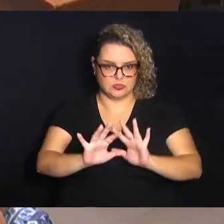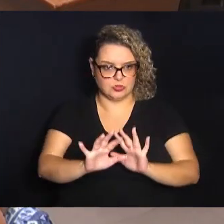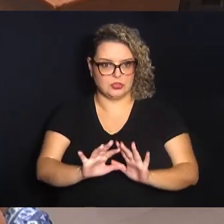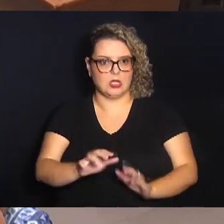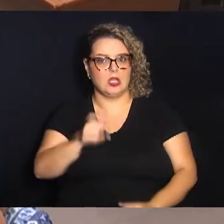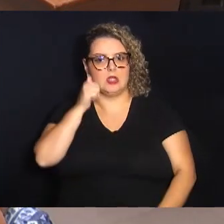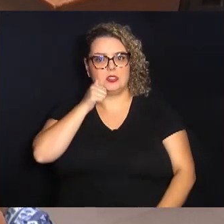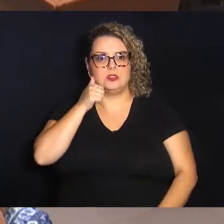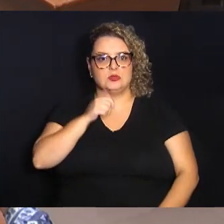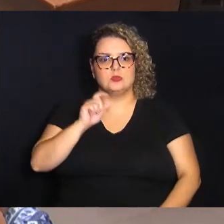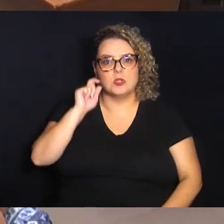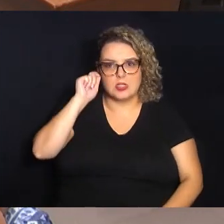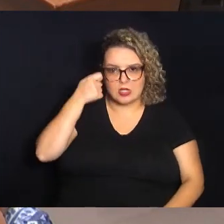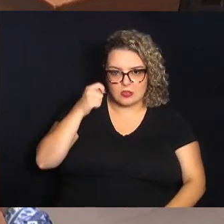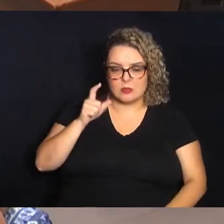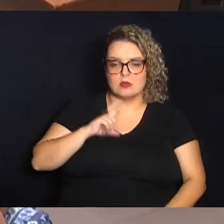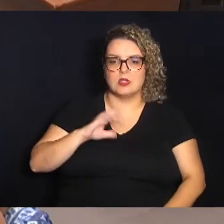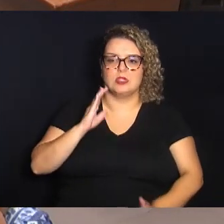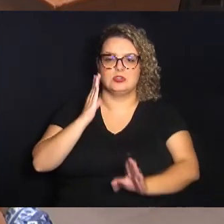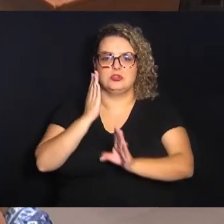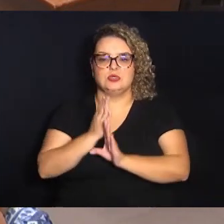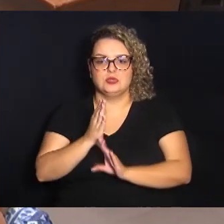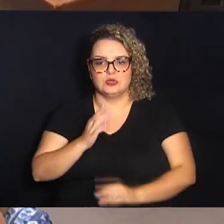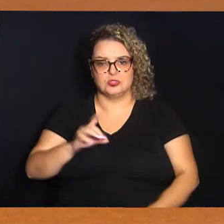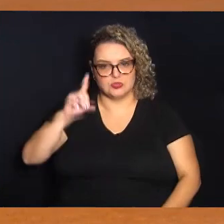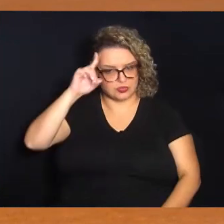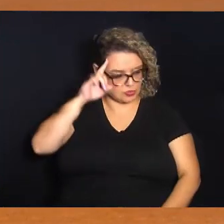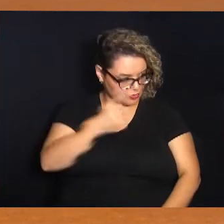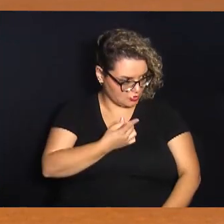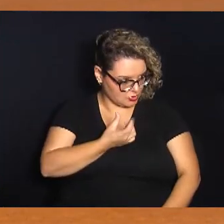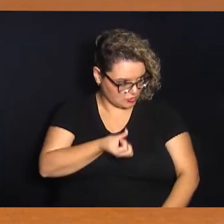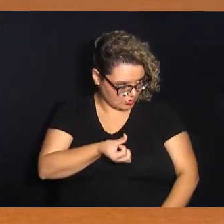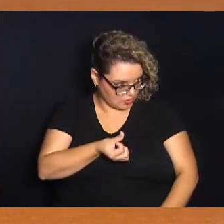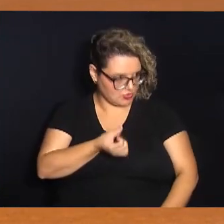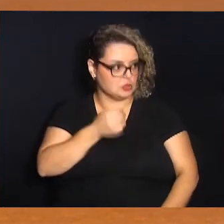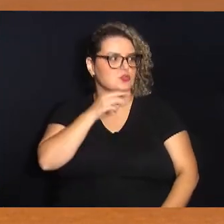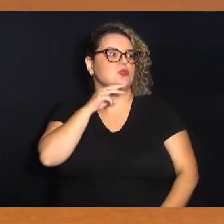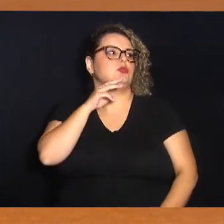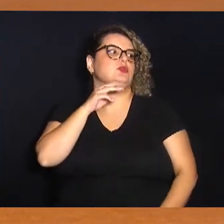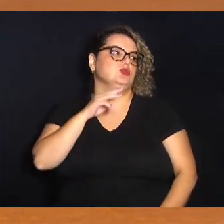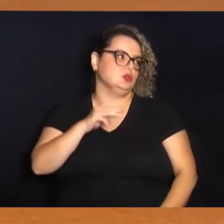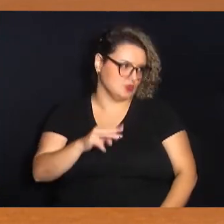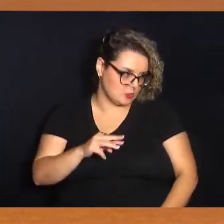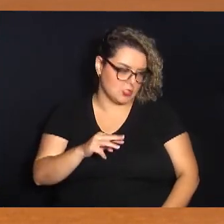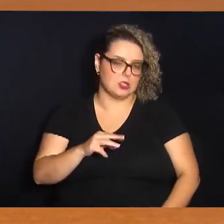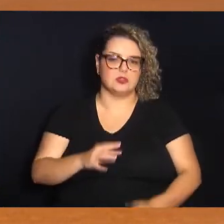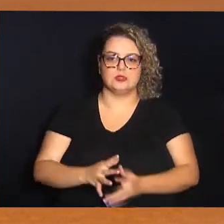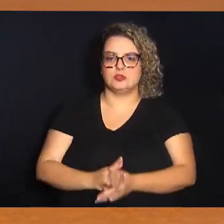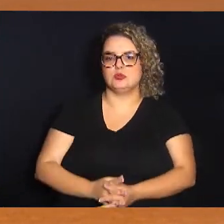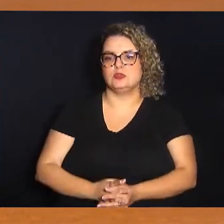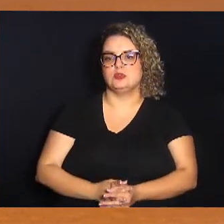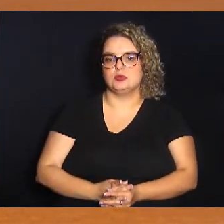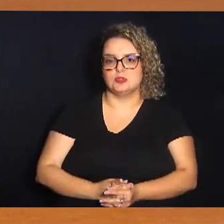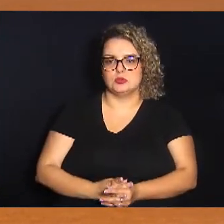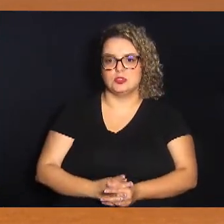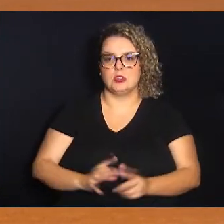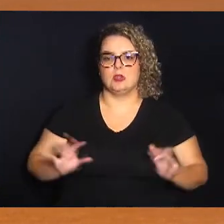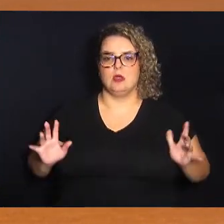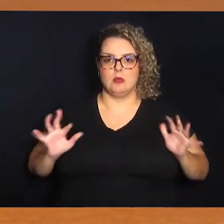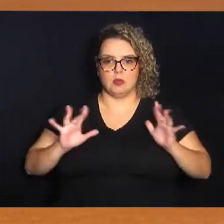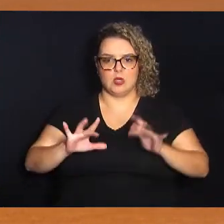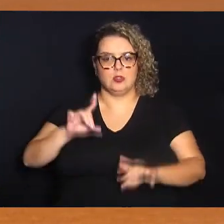organizada aí a marcha das mulheres negras que vai ter o encontro no dia 16 de Março e